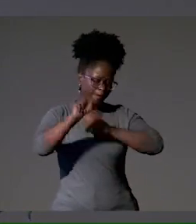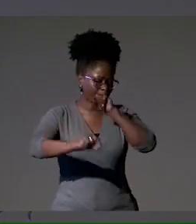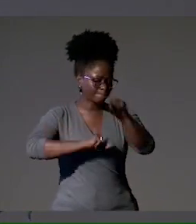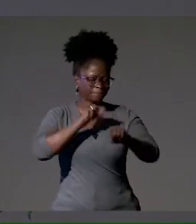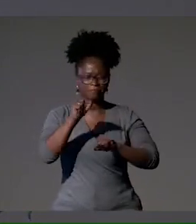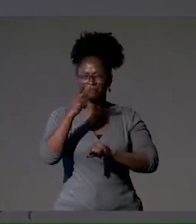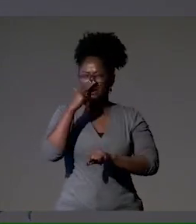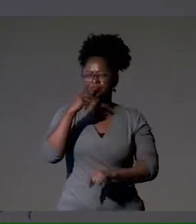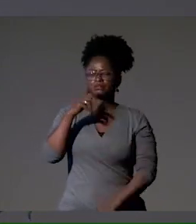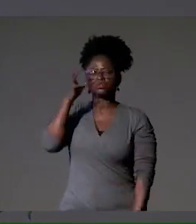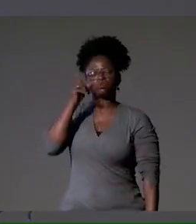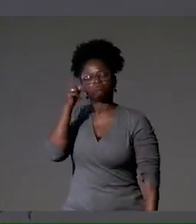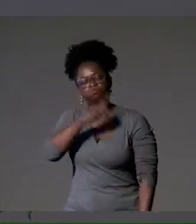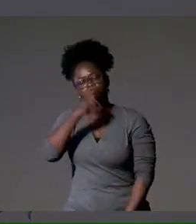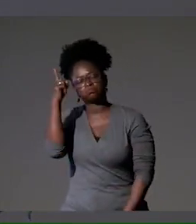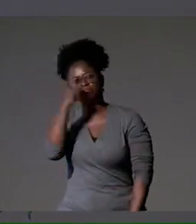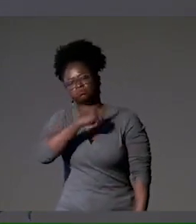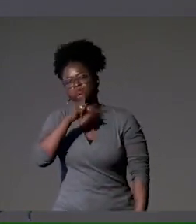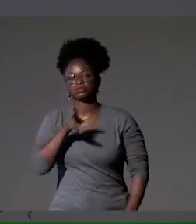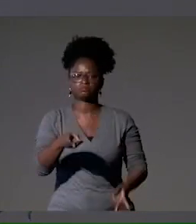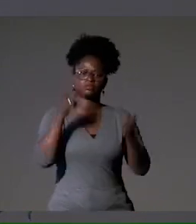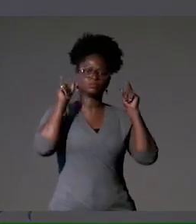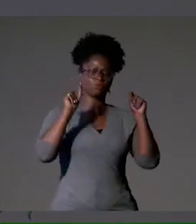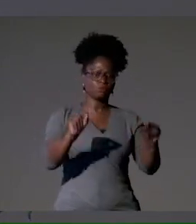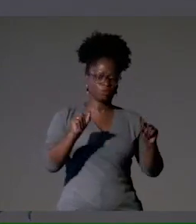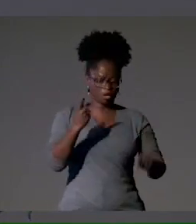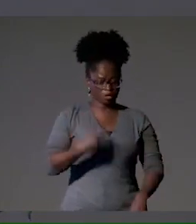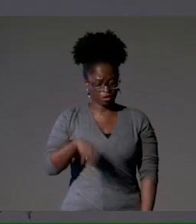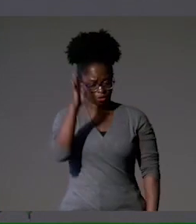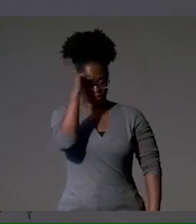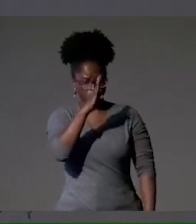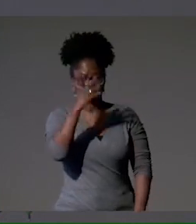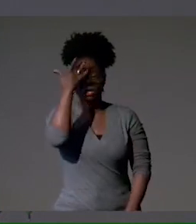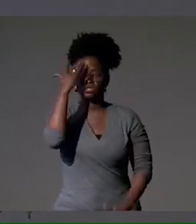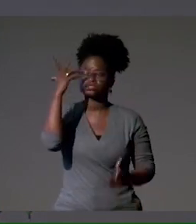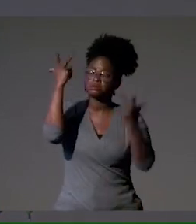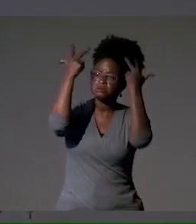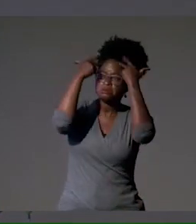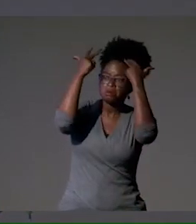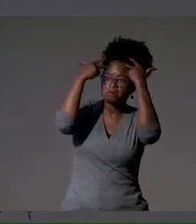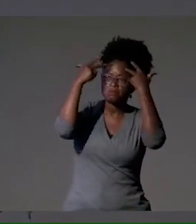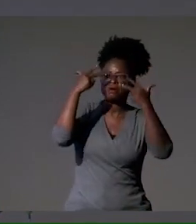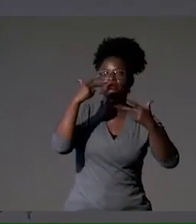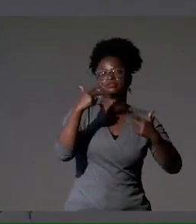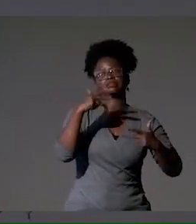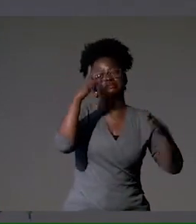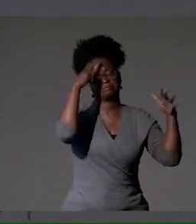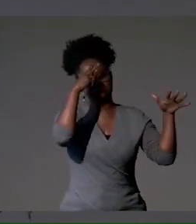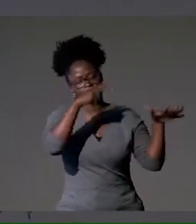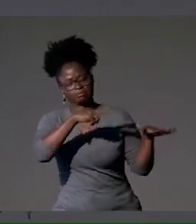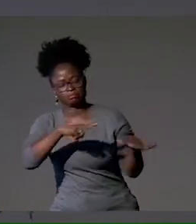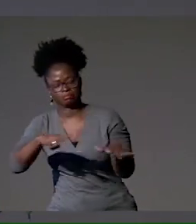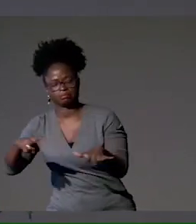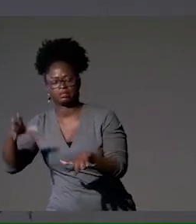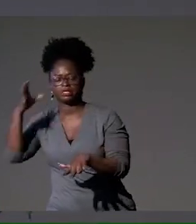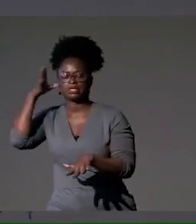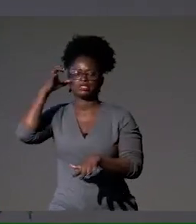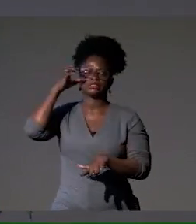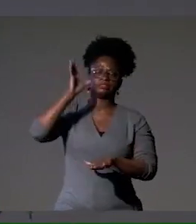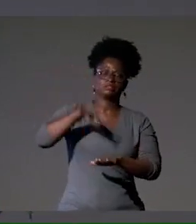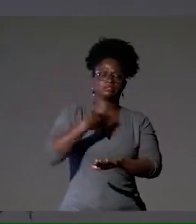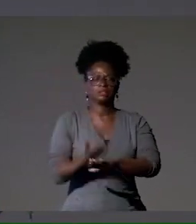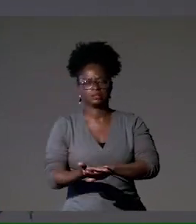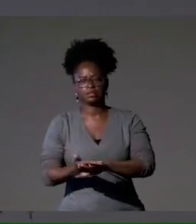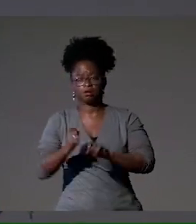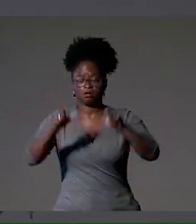a coisa de dormir. E nós não percebemos mais. E o brasileiro considera normal, você não dorme durante a semana inteira, vai dormir muito tarde, acorda